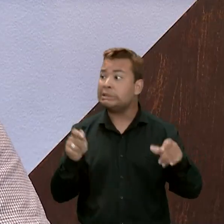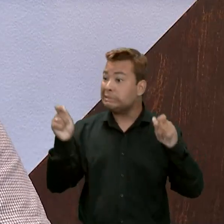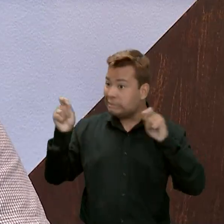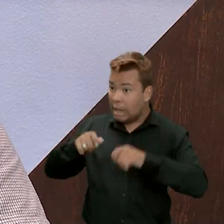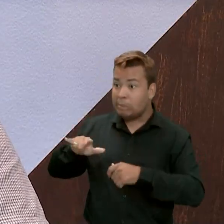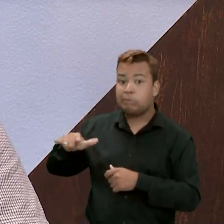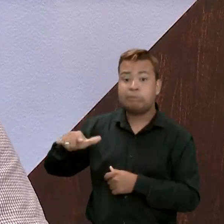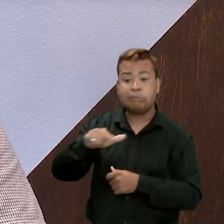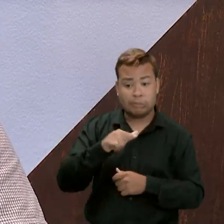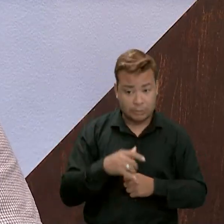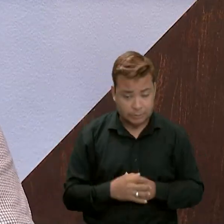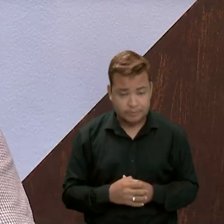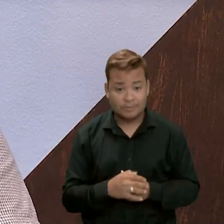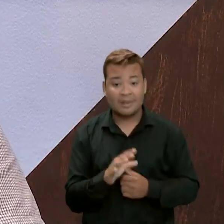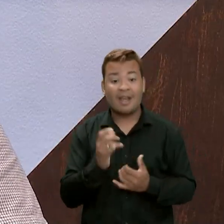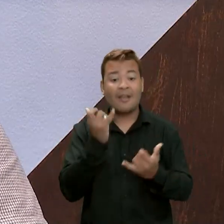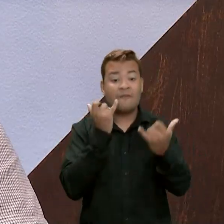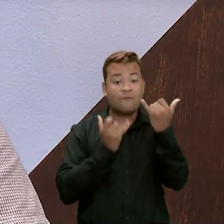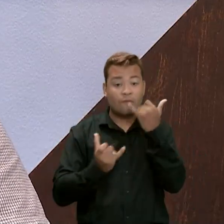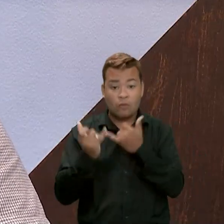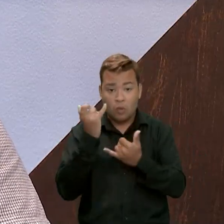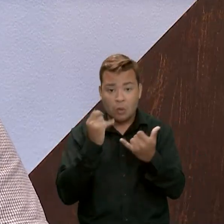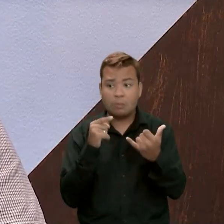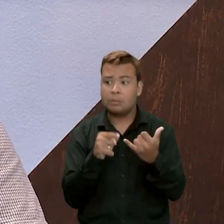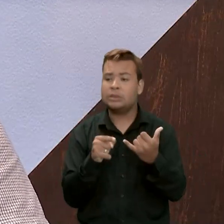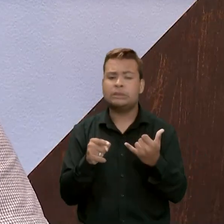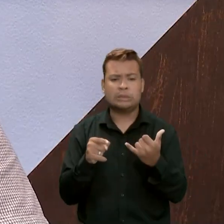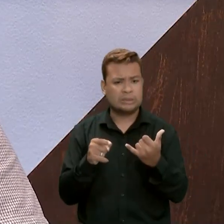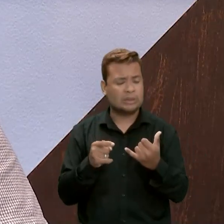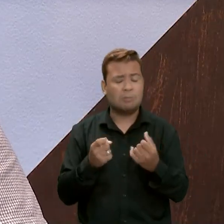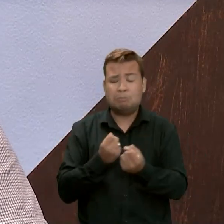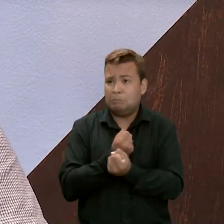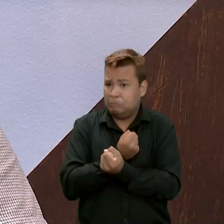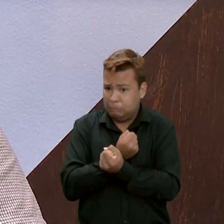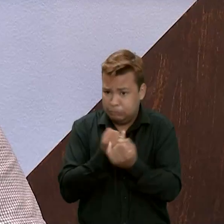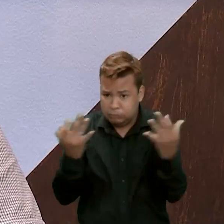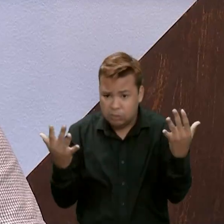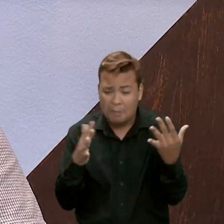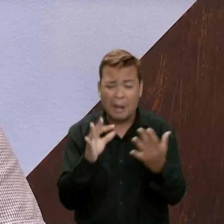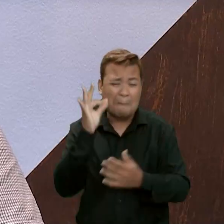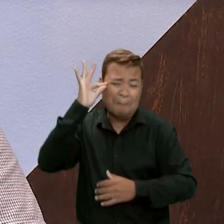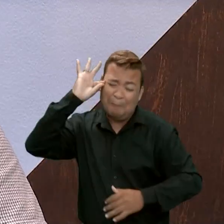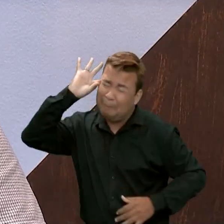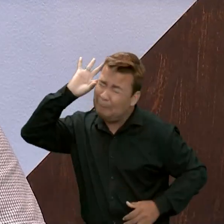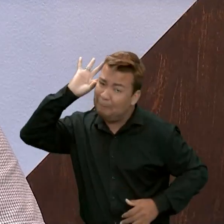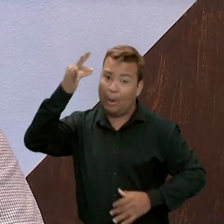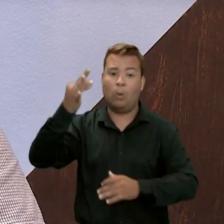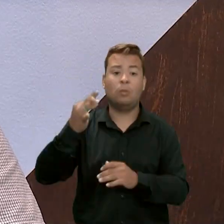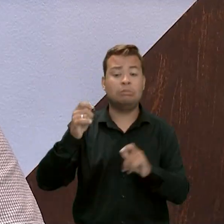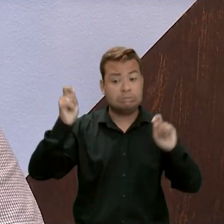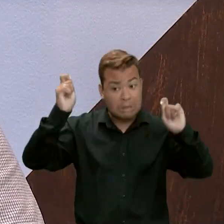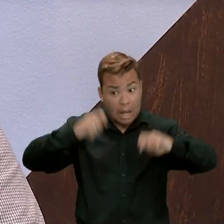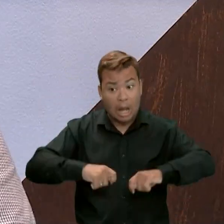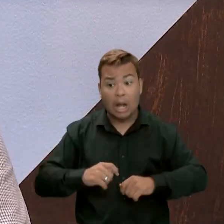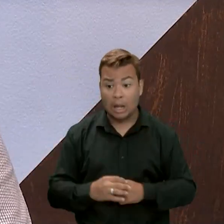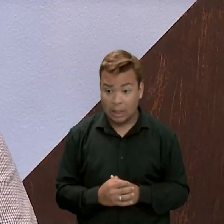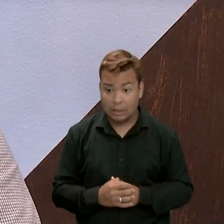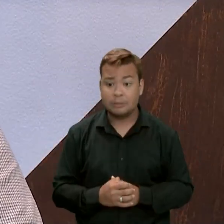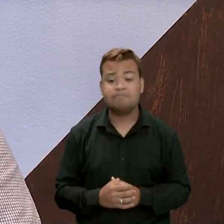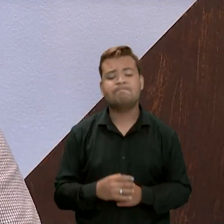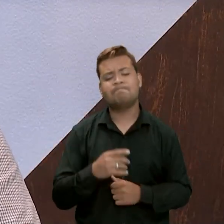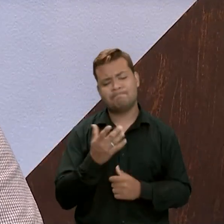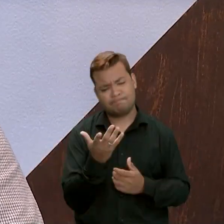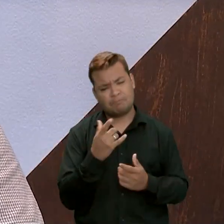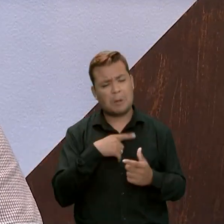com não vou nem falar em quantidade, mas elas vêm com uma velocidade maior. Então, você consegue tentar sanar